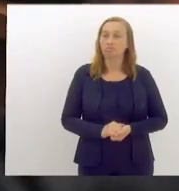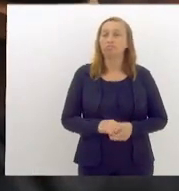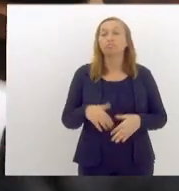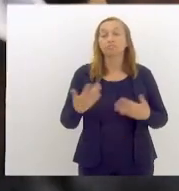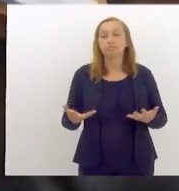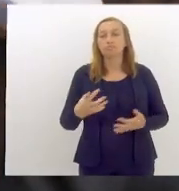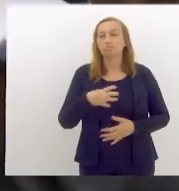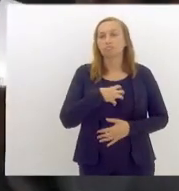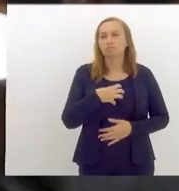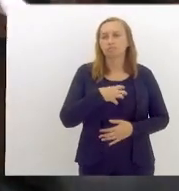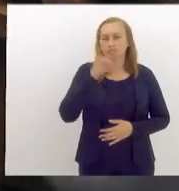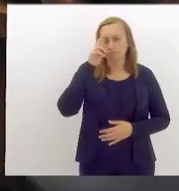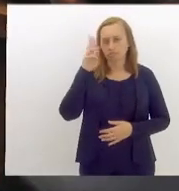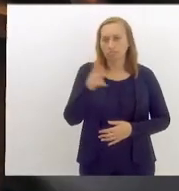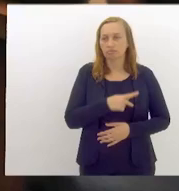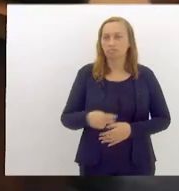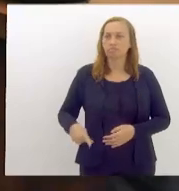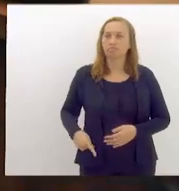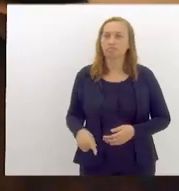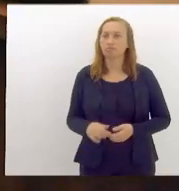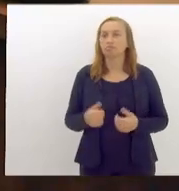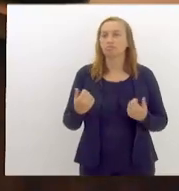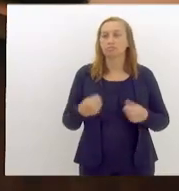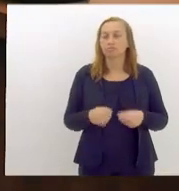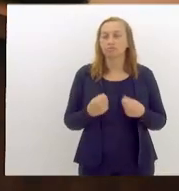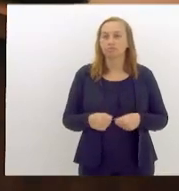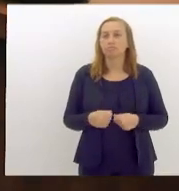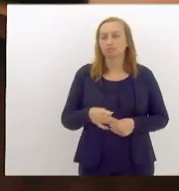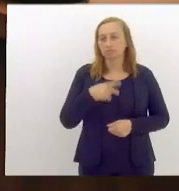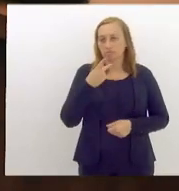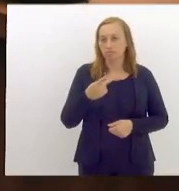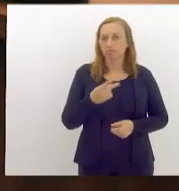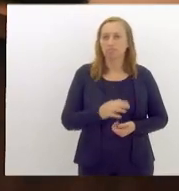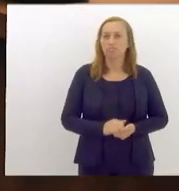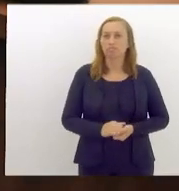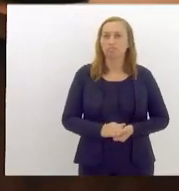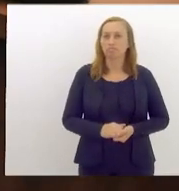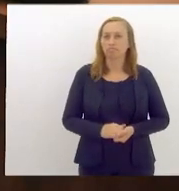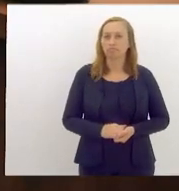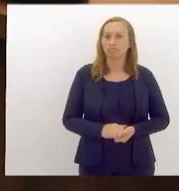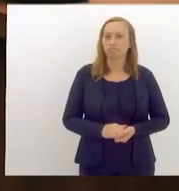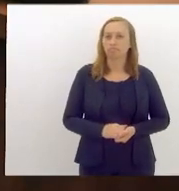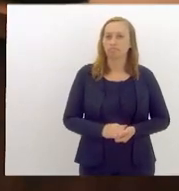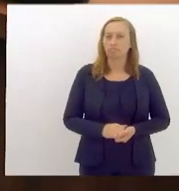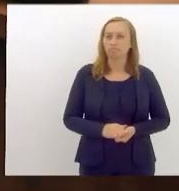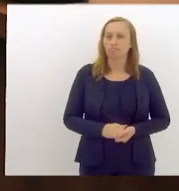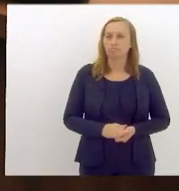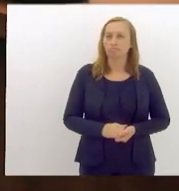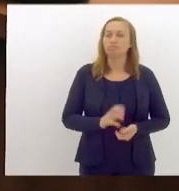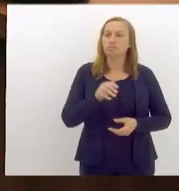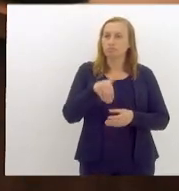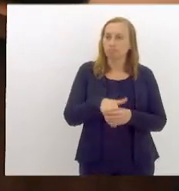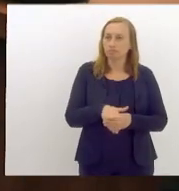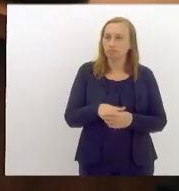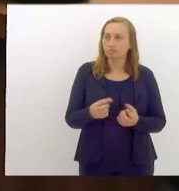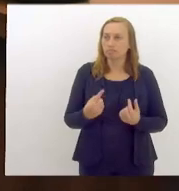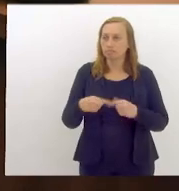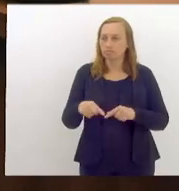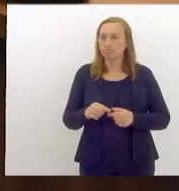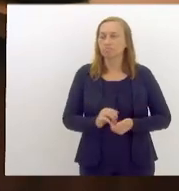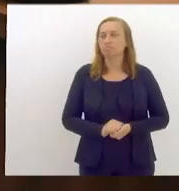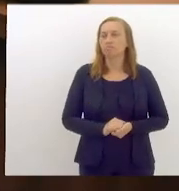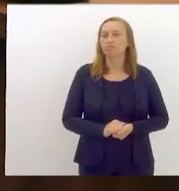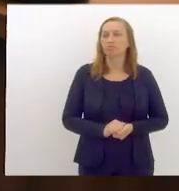nesse sentido seu presidente e precisei justificar é que eu vou dar o voto divergente